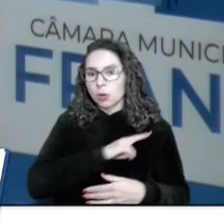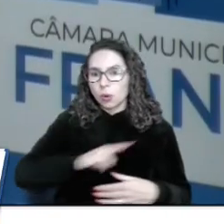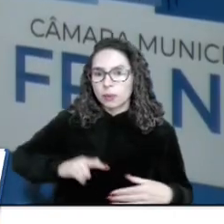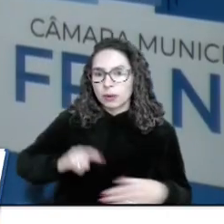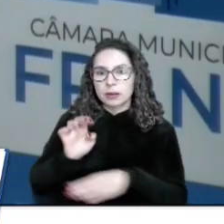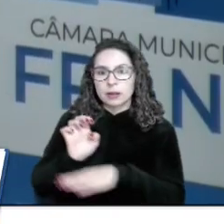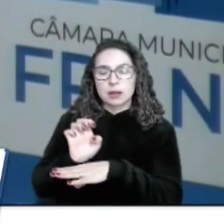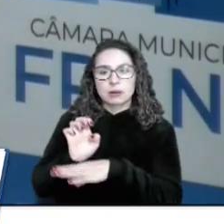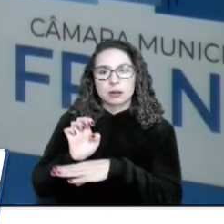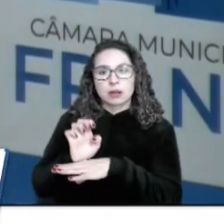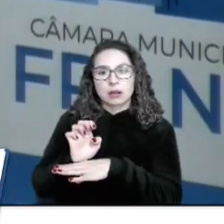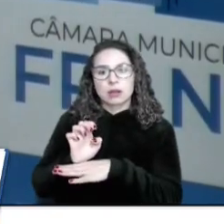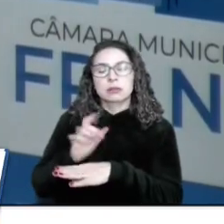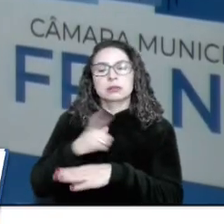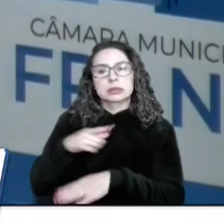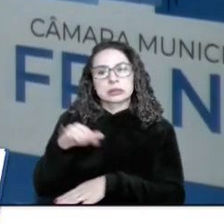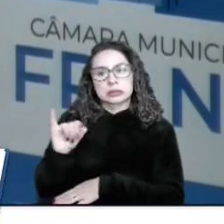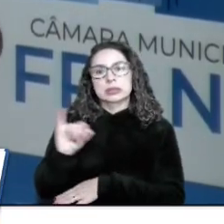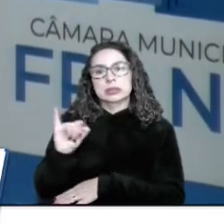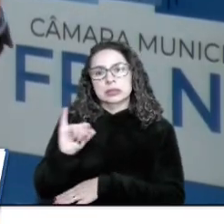impostos estadual, que é o